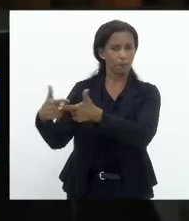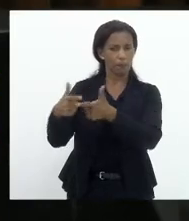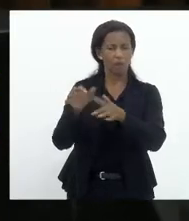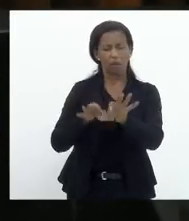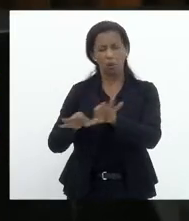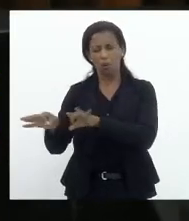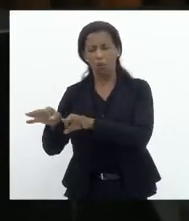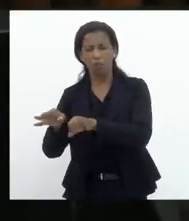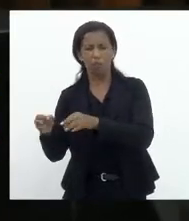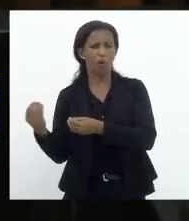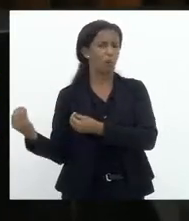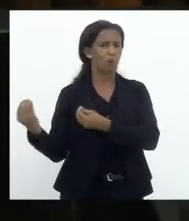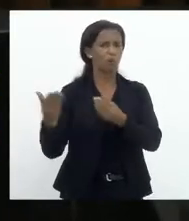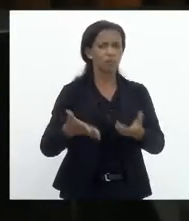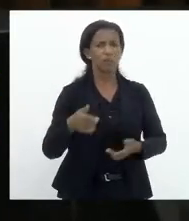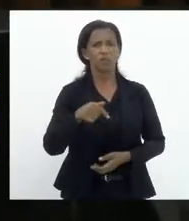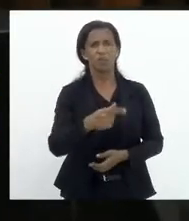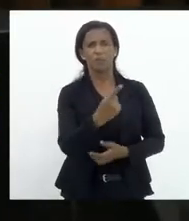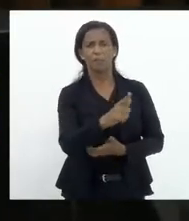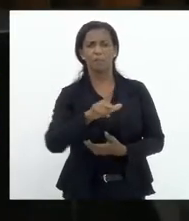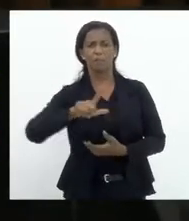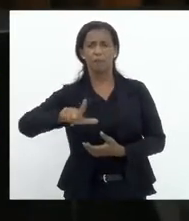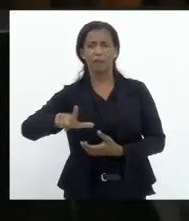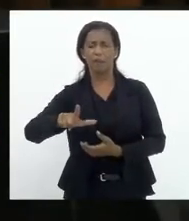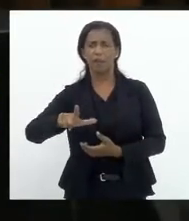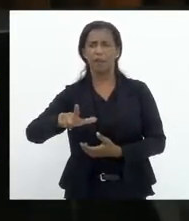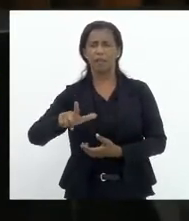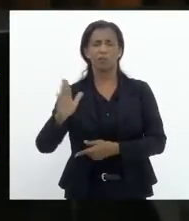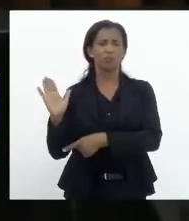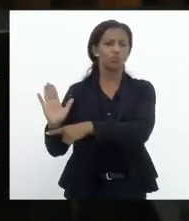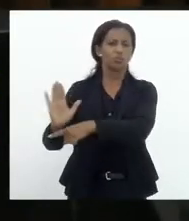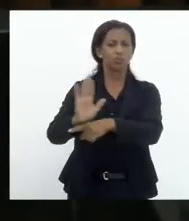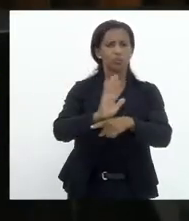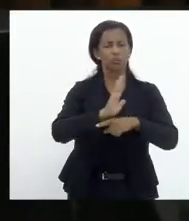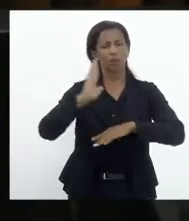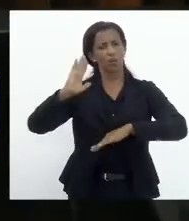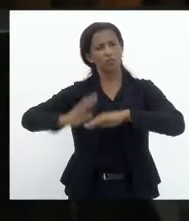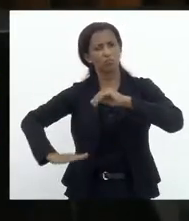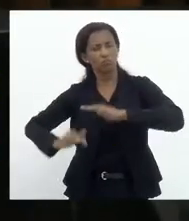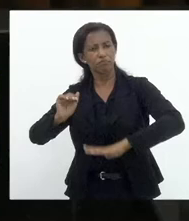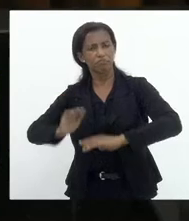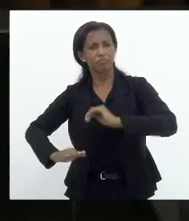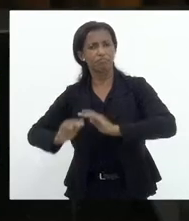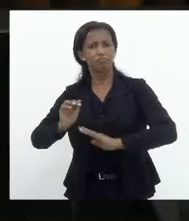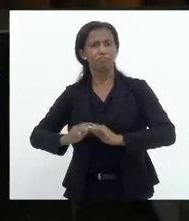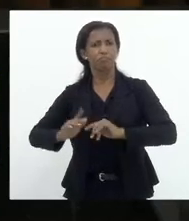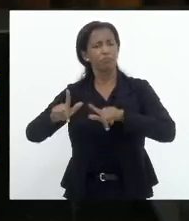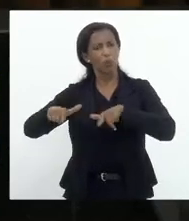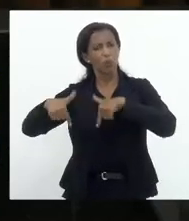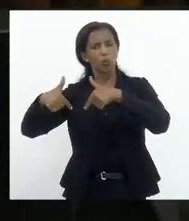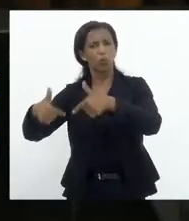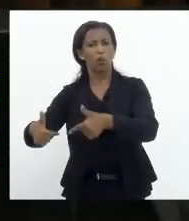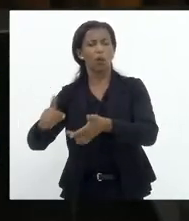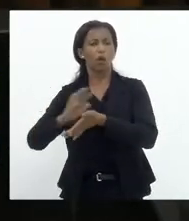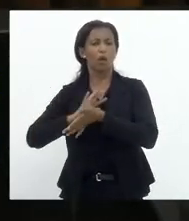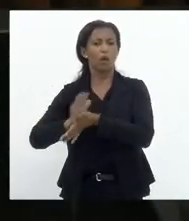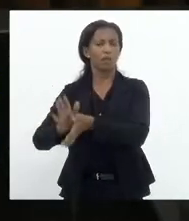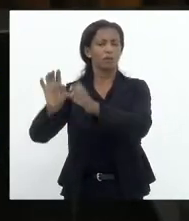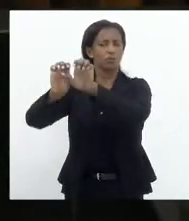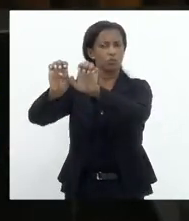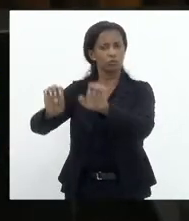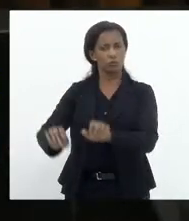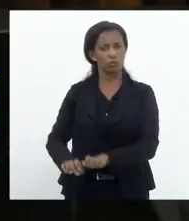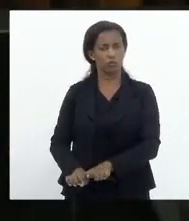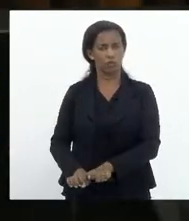concretas como trazemos nesse projeto de lei de prevenção de capacitação e de enfrentamento ao racismo